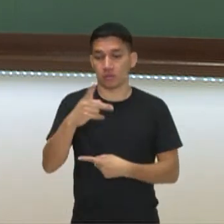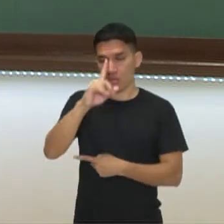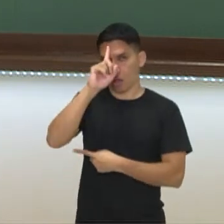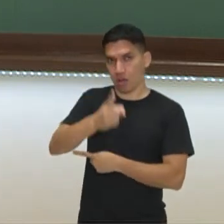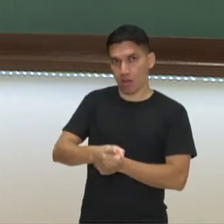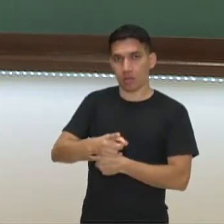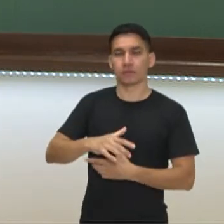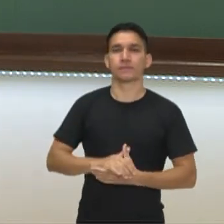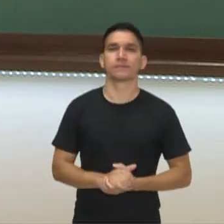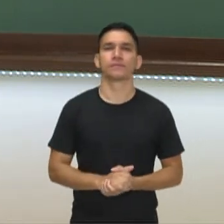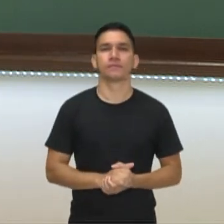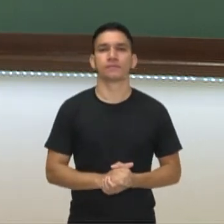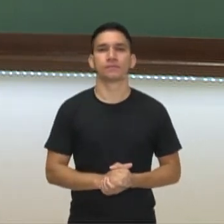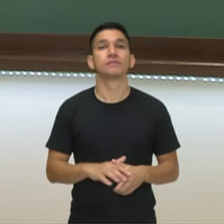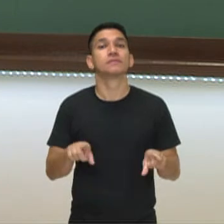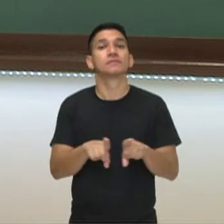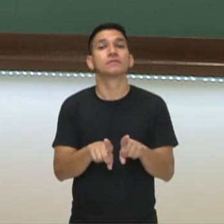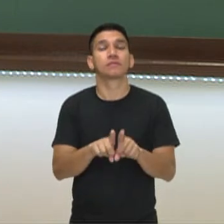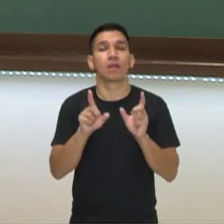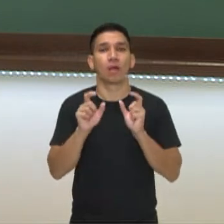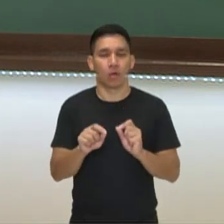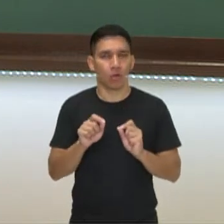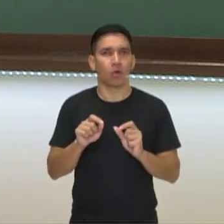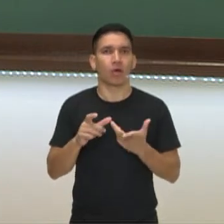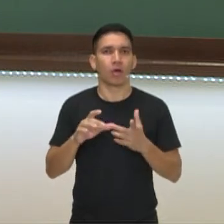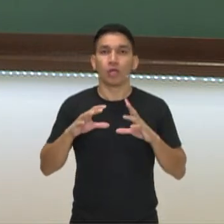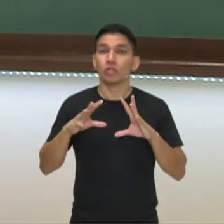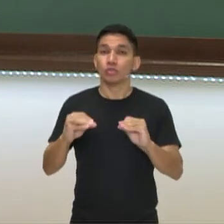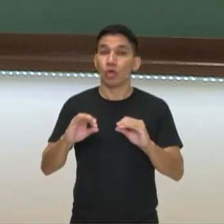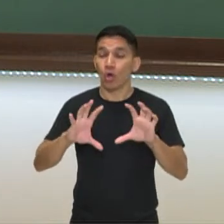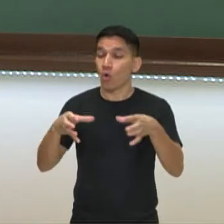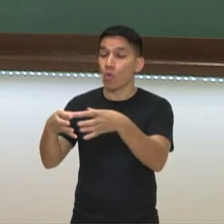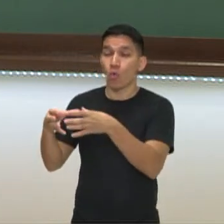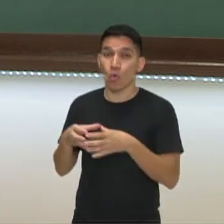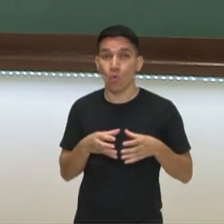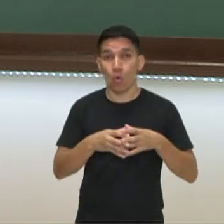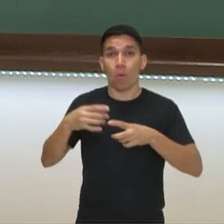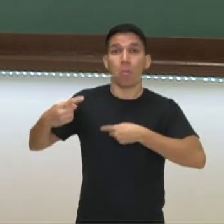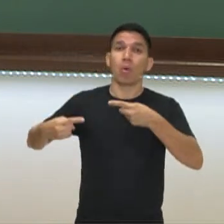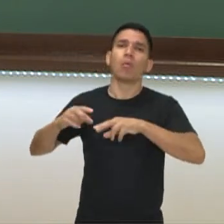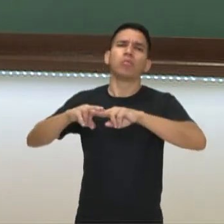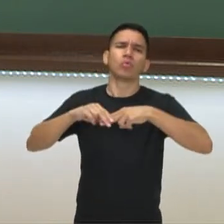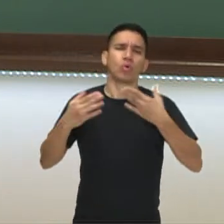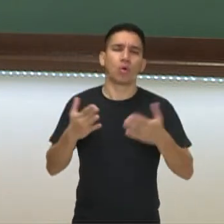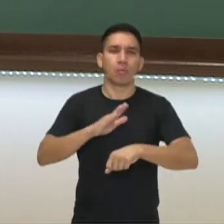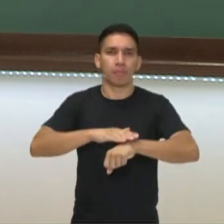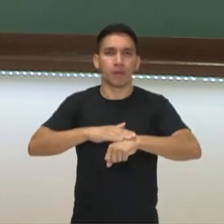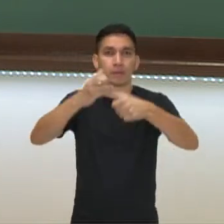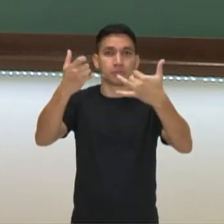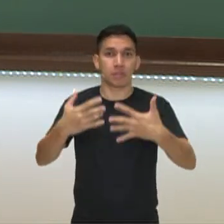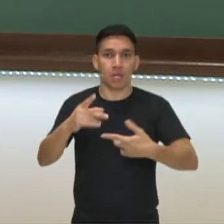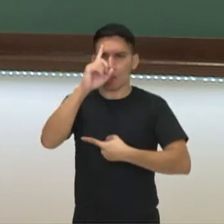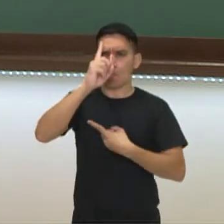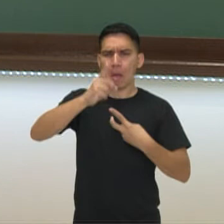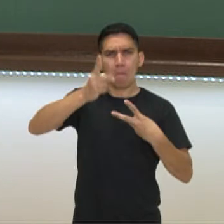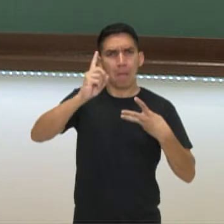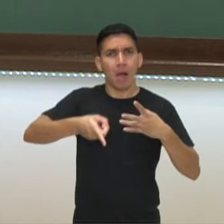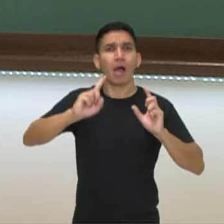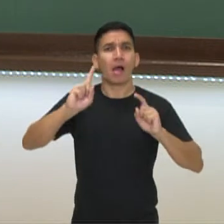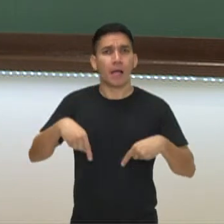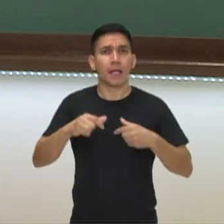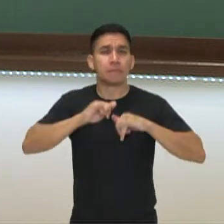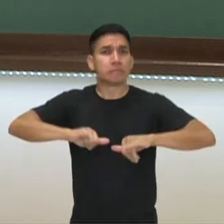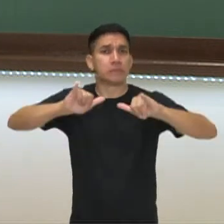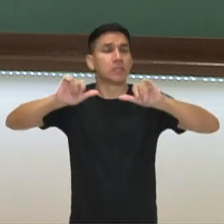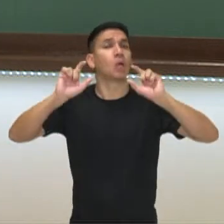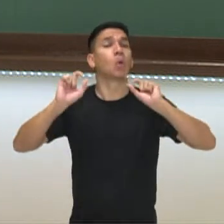autoritário, né, e também totalmente a grupos políticos. Por isso que quando a gente fala em autoritarismo, se fala muito